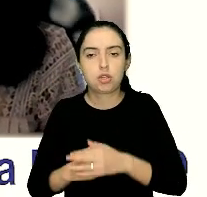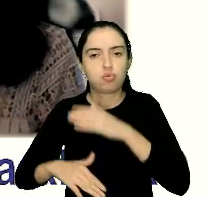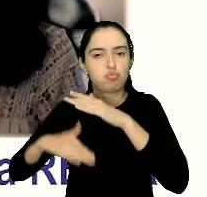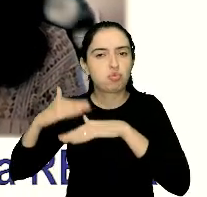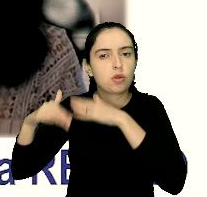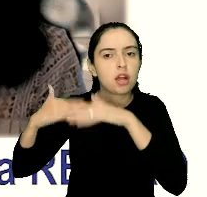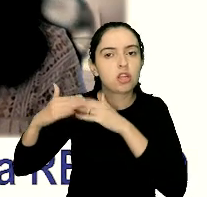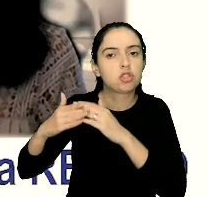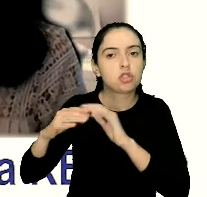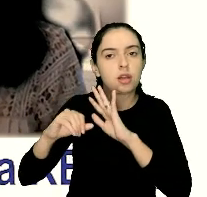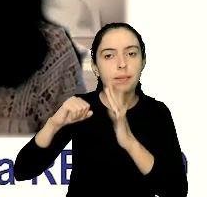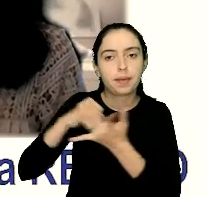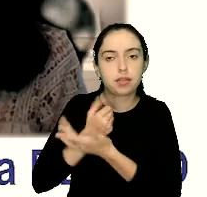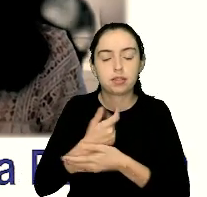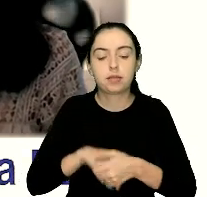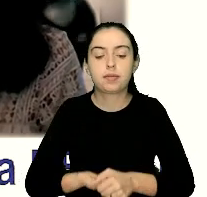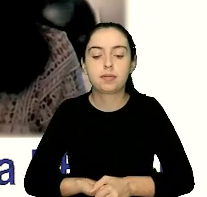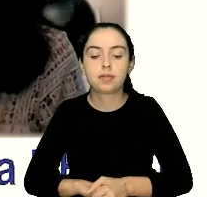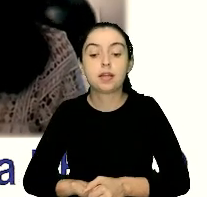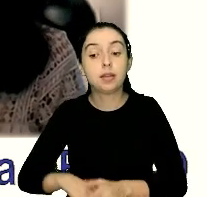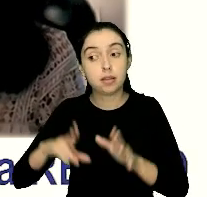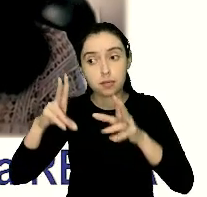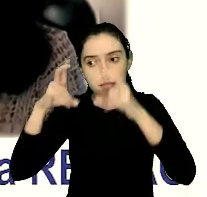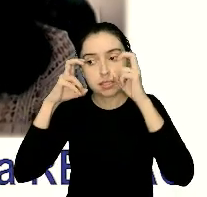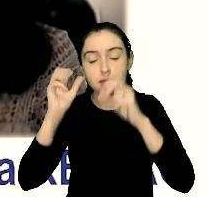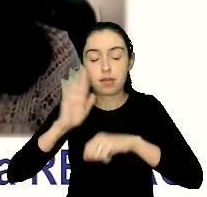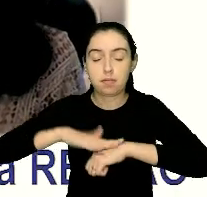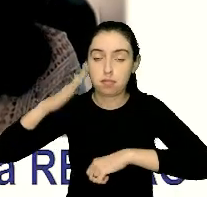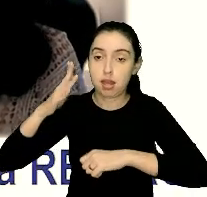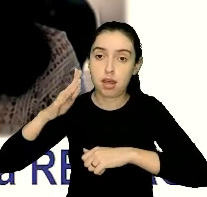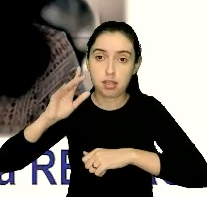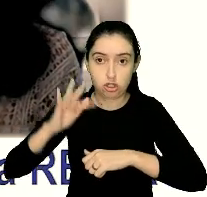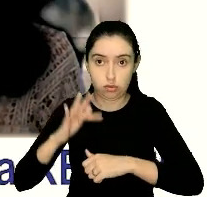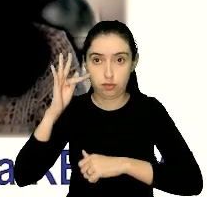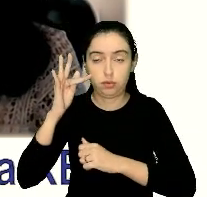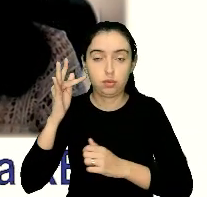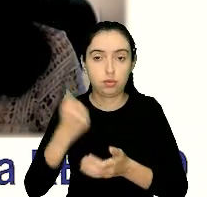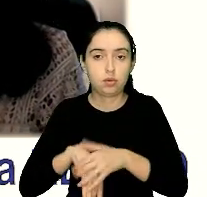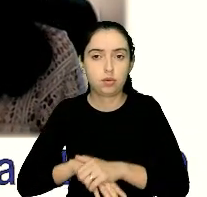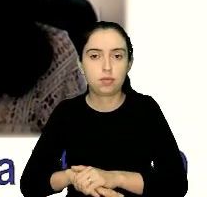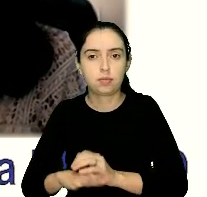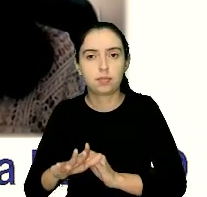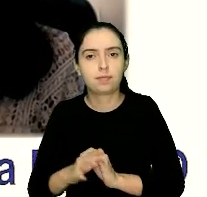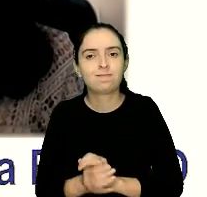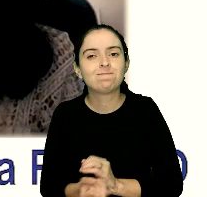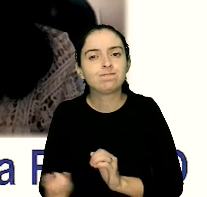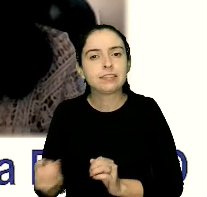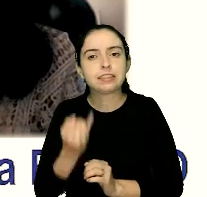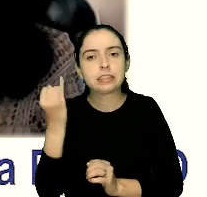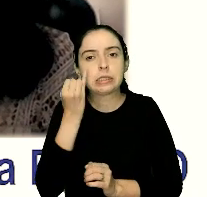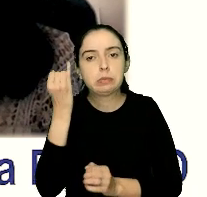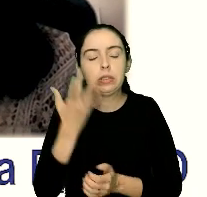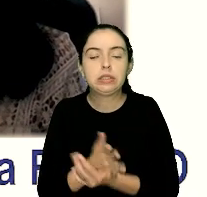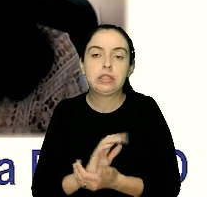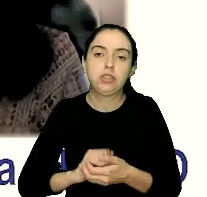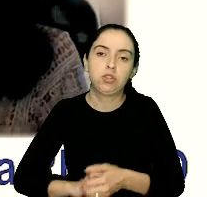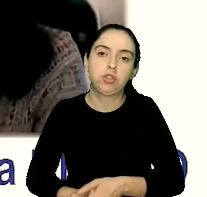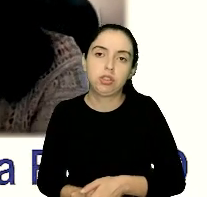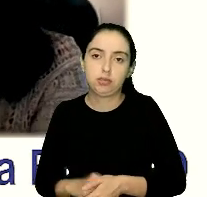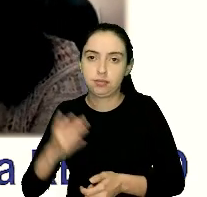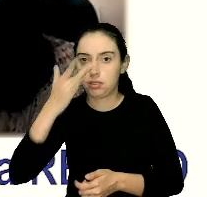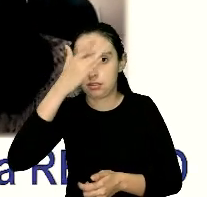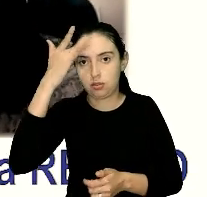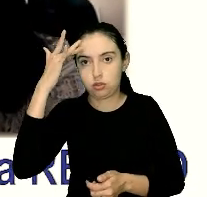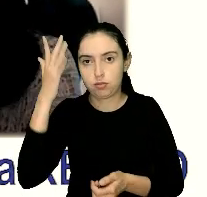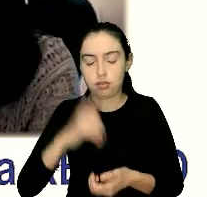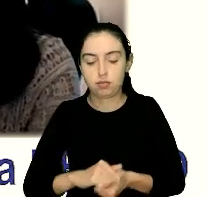vamos perceber, não é, que é um aspecto absolutamente essencial. Então, uma das questões que eu